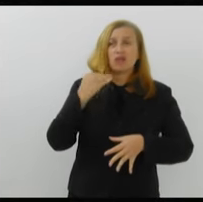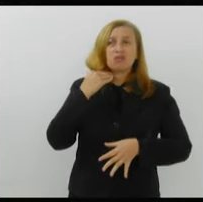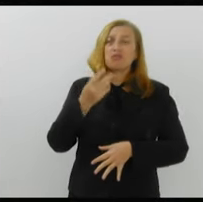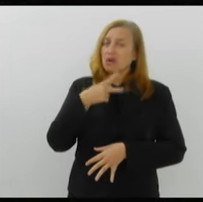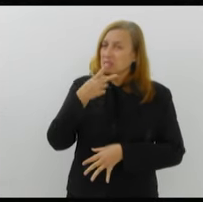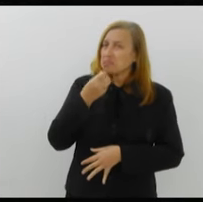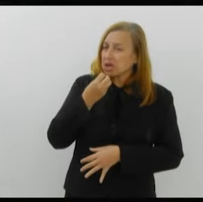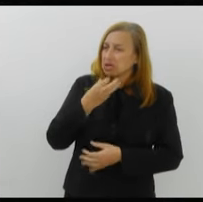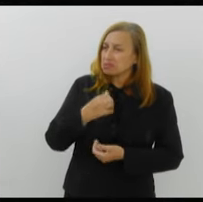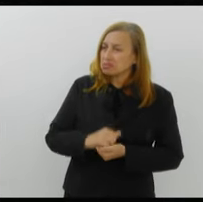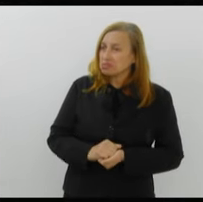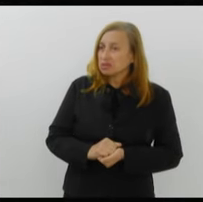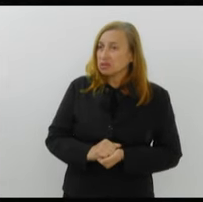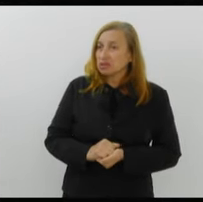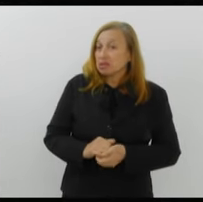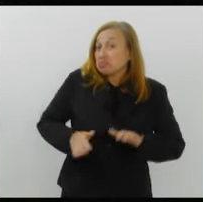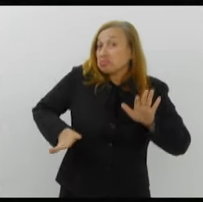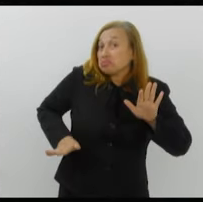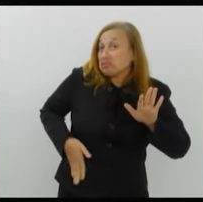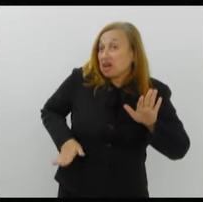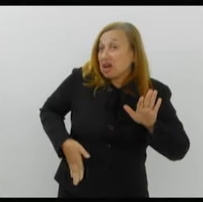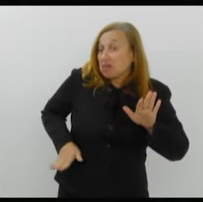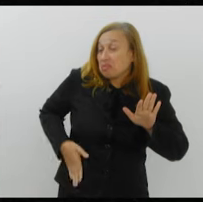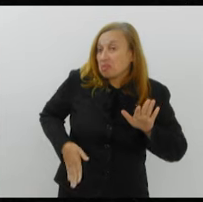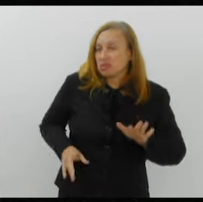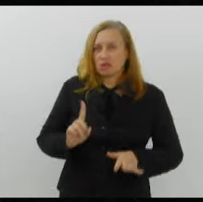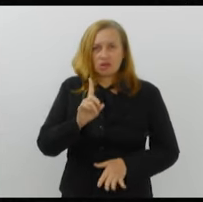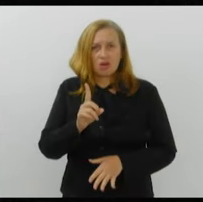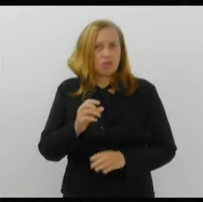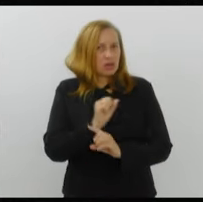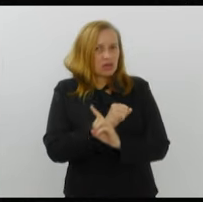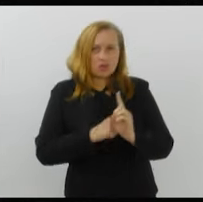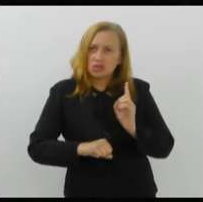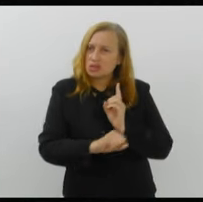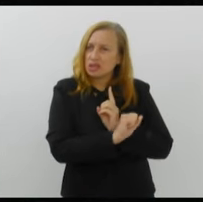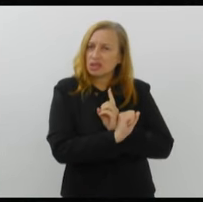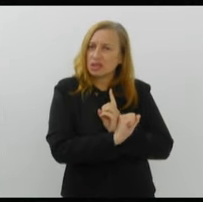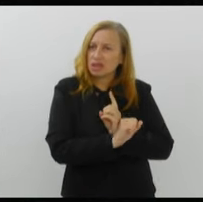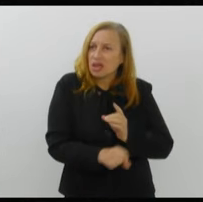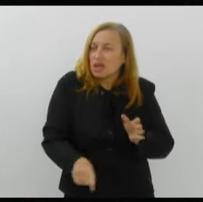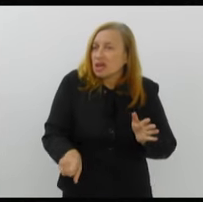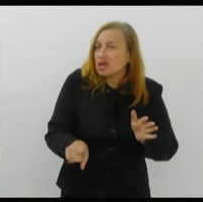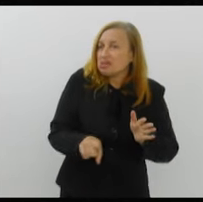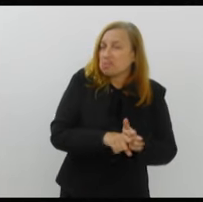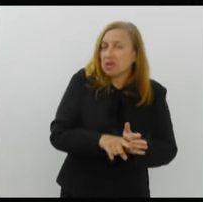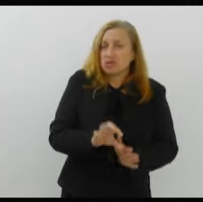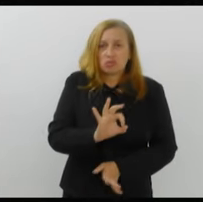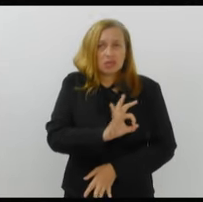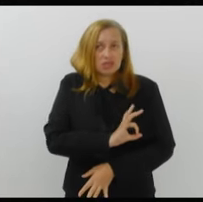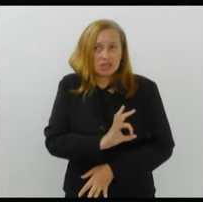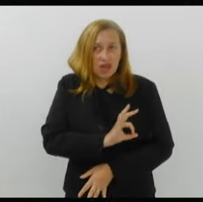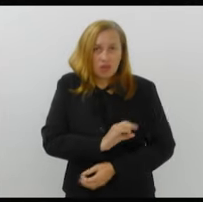Bem para os vagabundos, não para a sociedade e muito menos para os policiais.